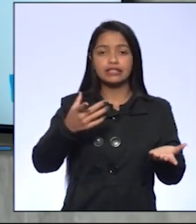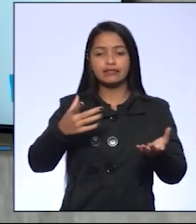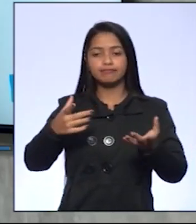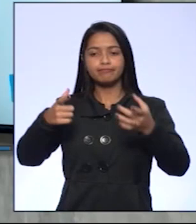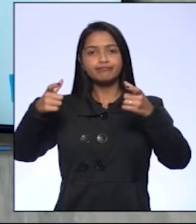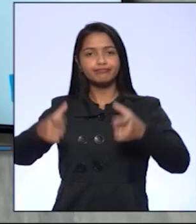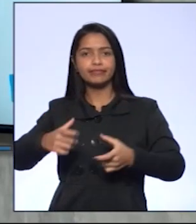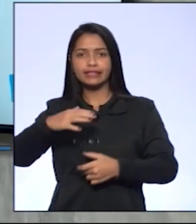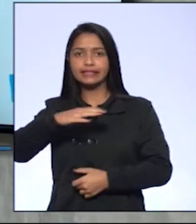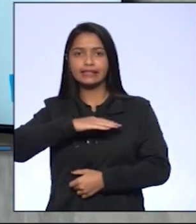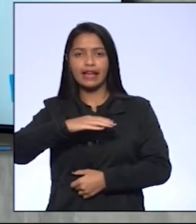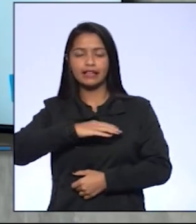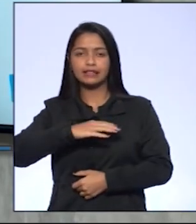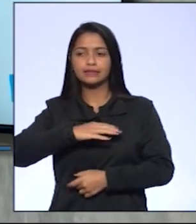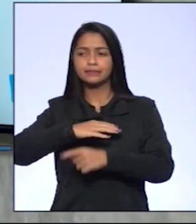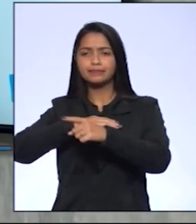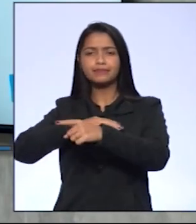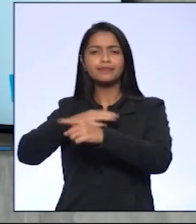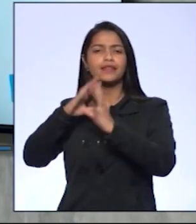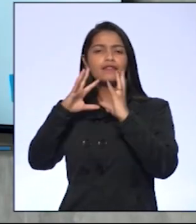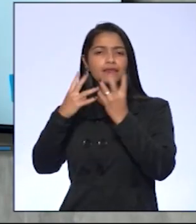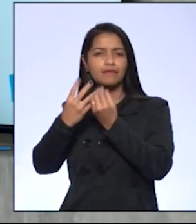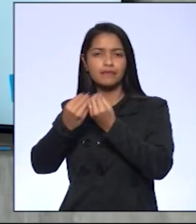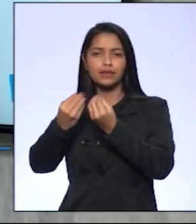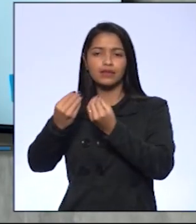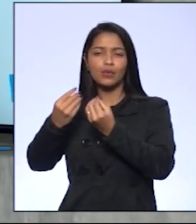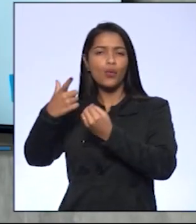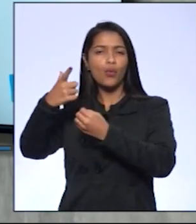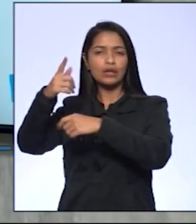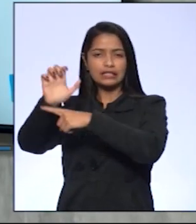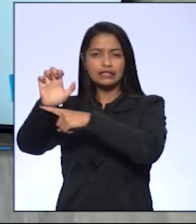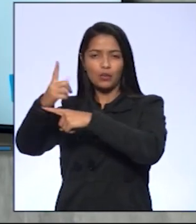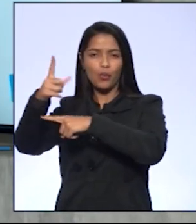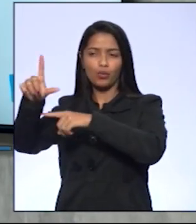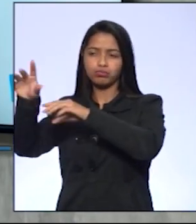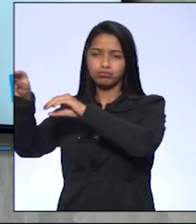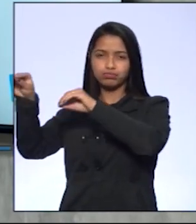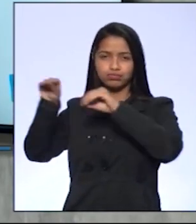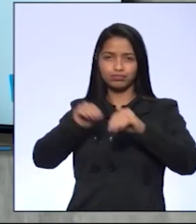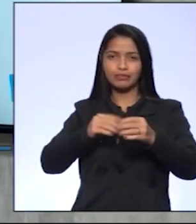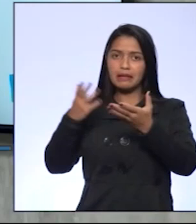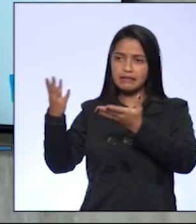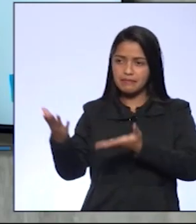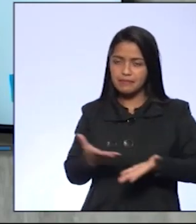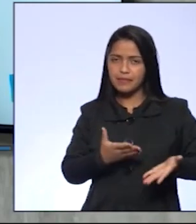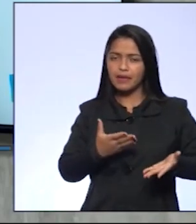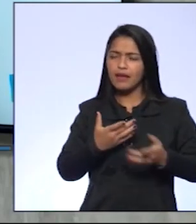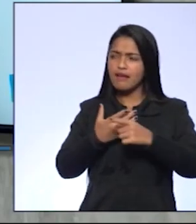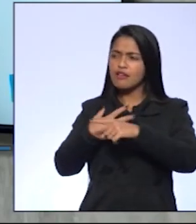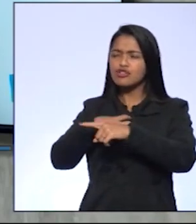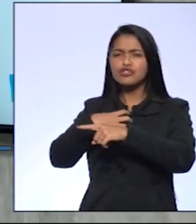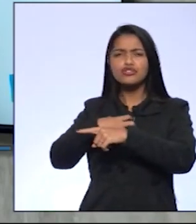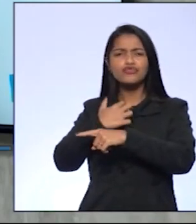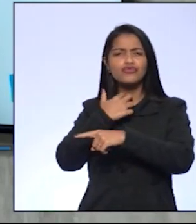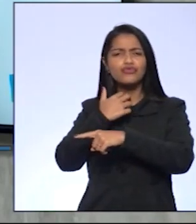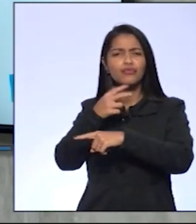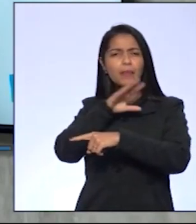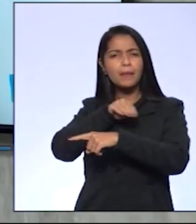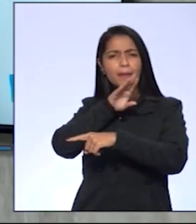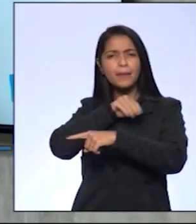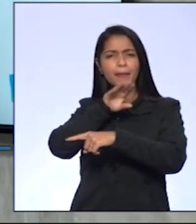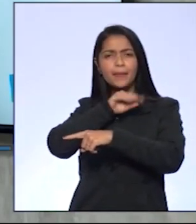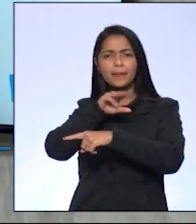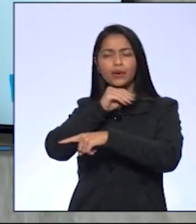cidade e recebe um parente de outro estado, é muito interessante, porque você consegue perceber como é o dialeto